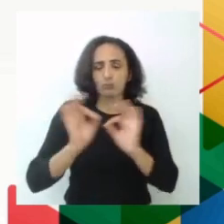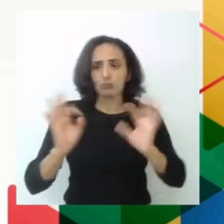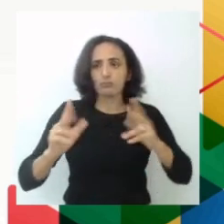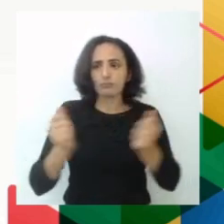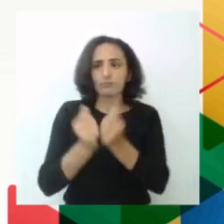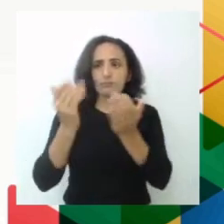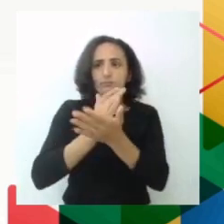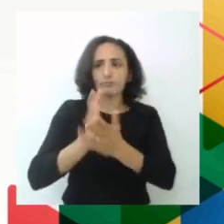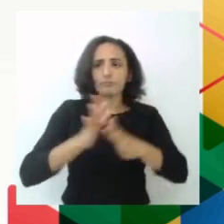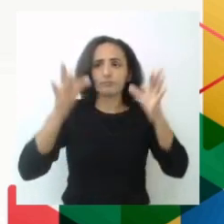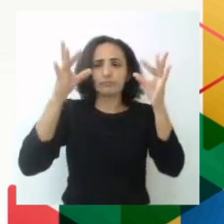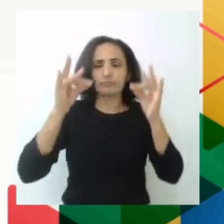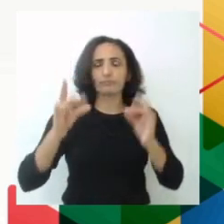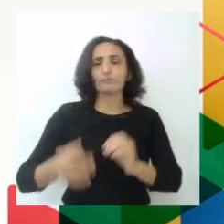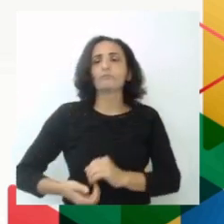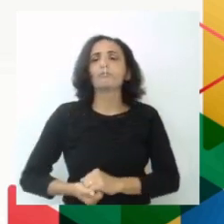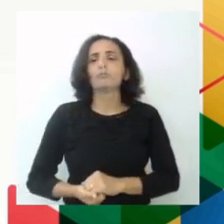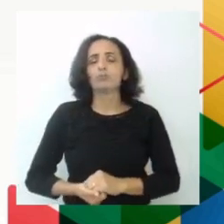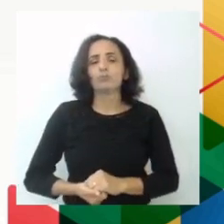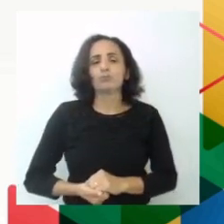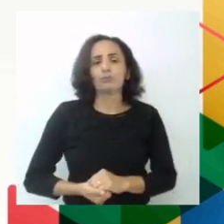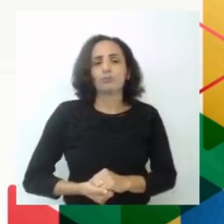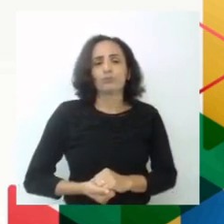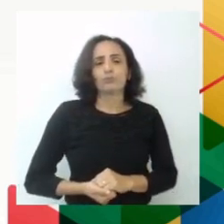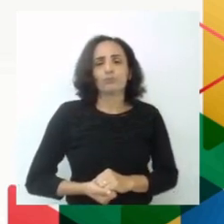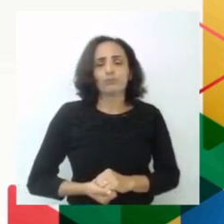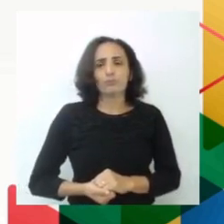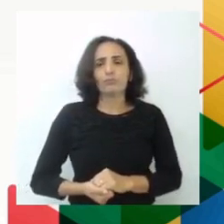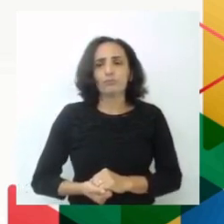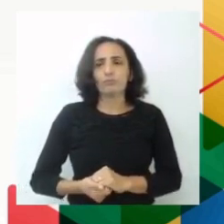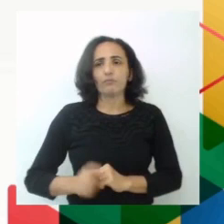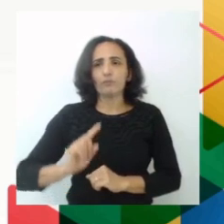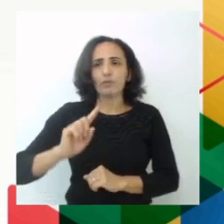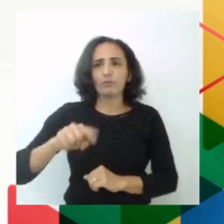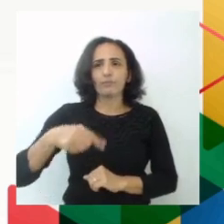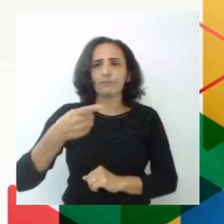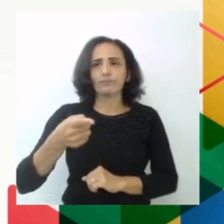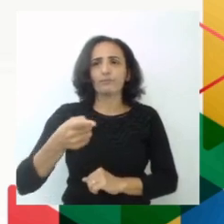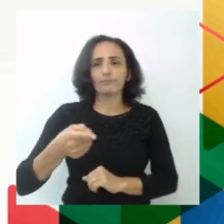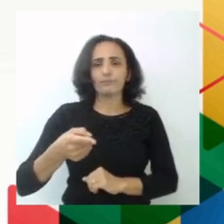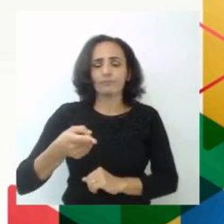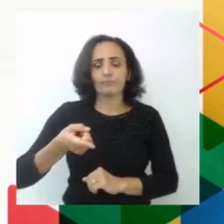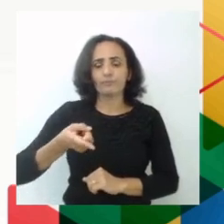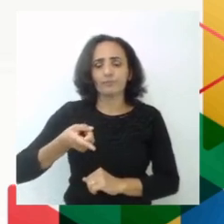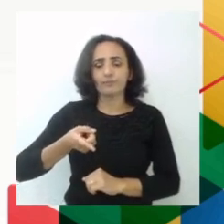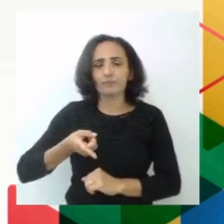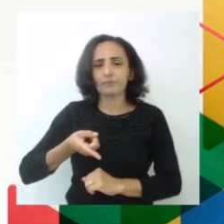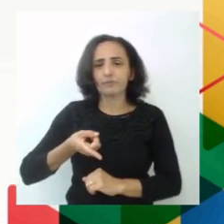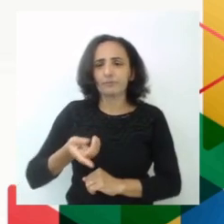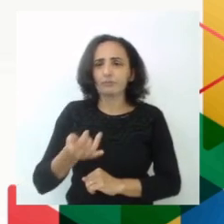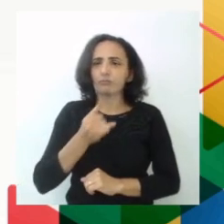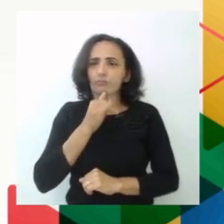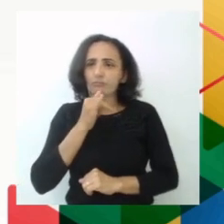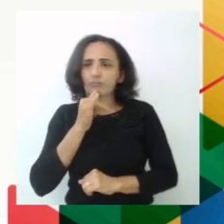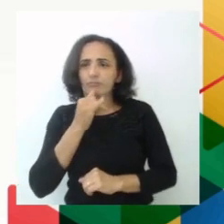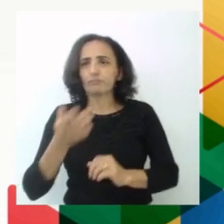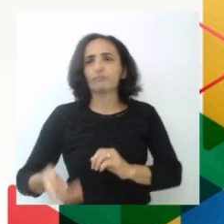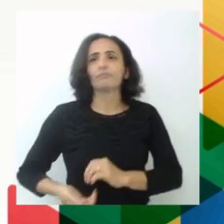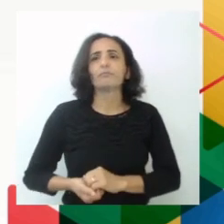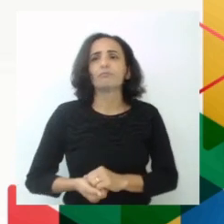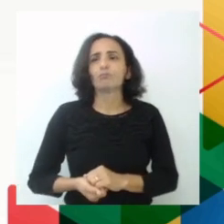curto. Certo? Então, vamos para o próximo exemplo. Ele diz